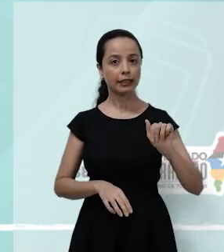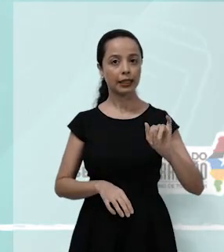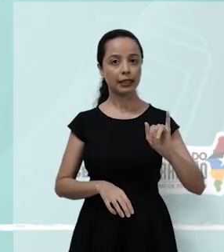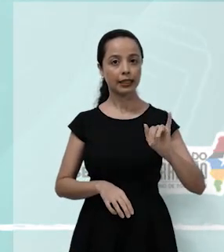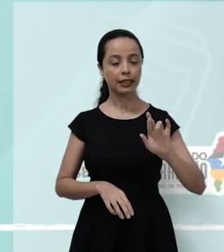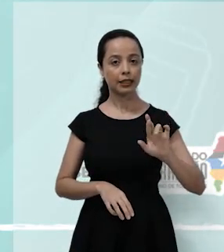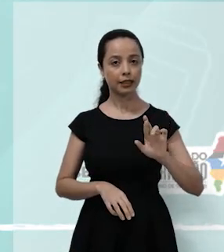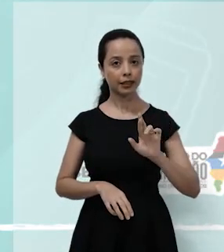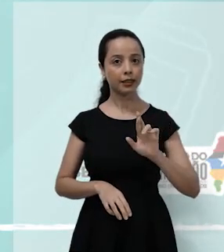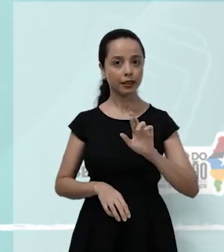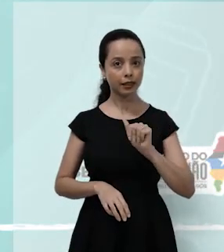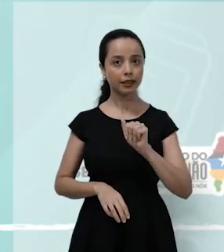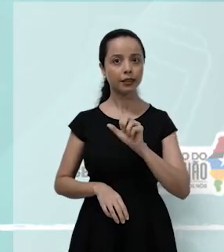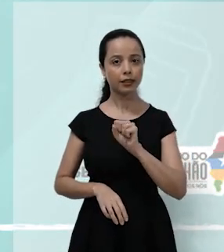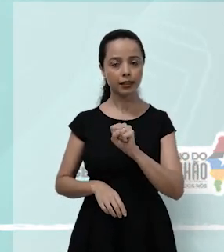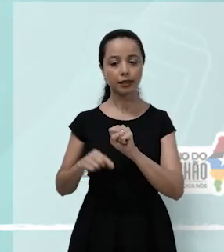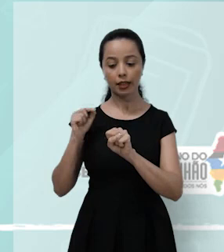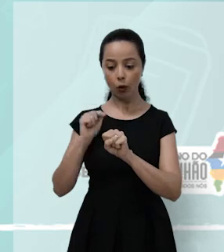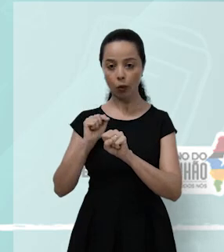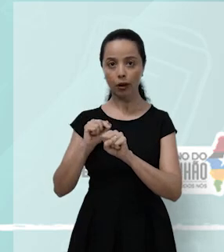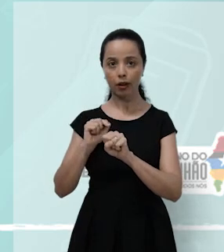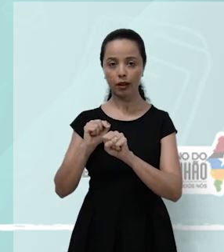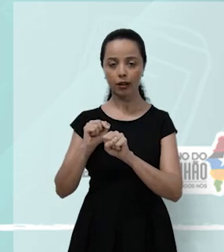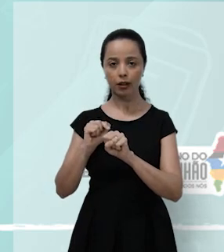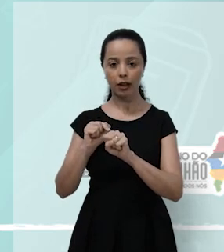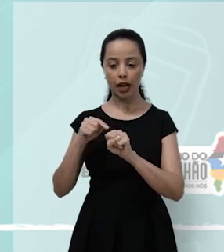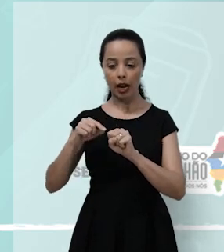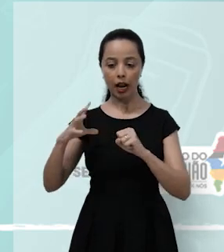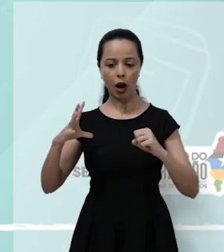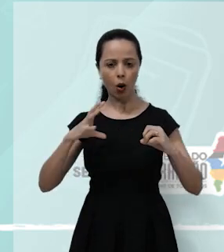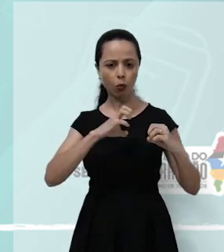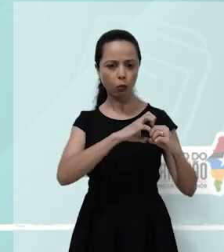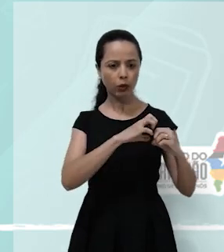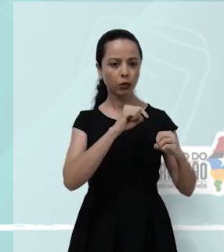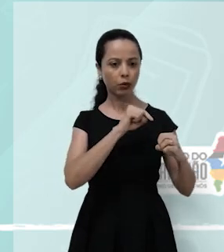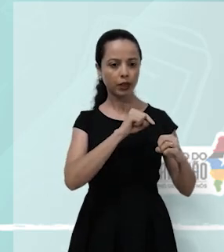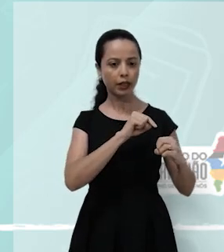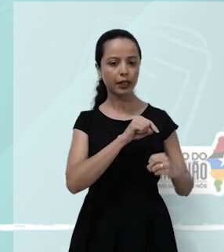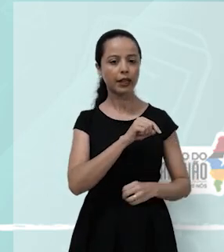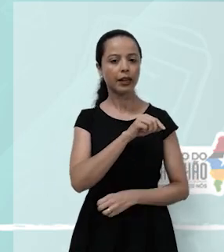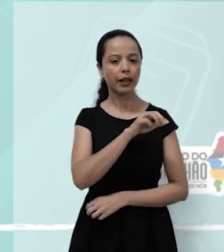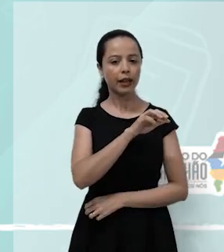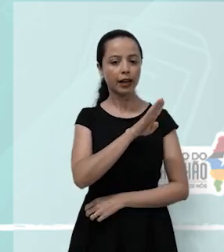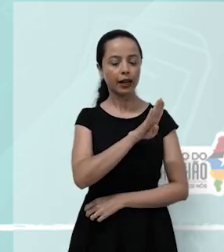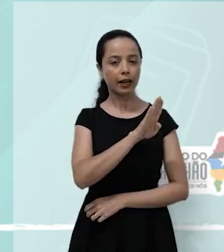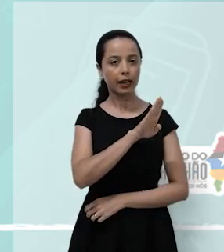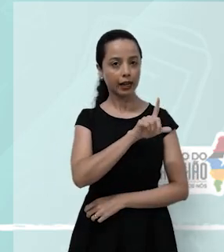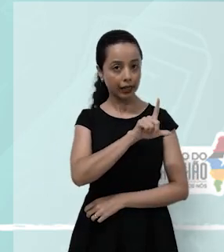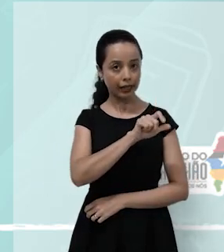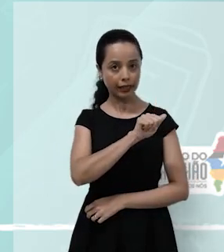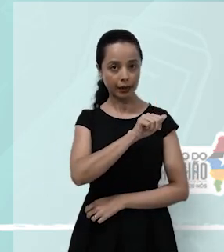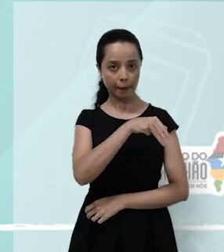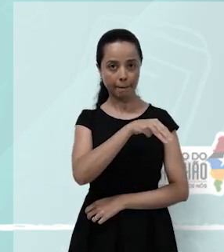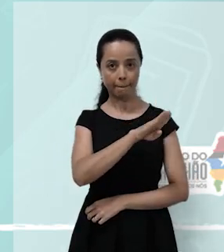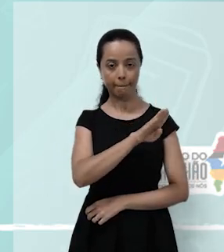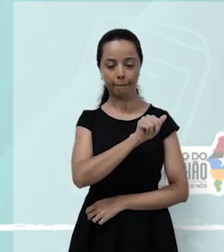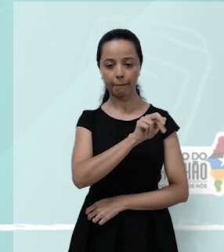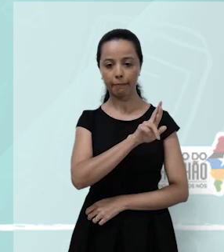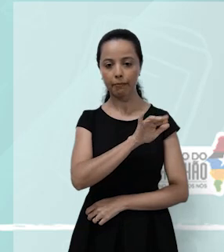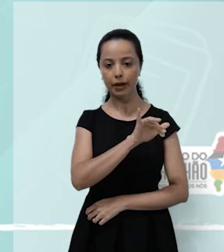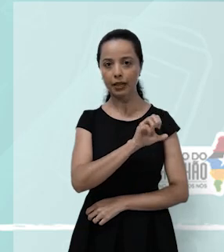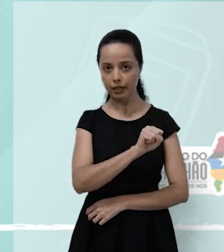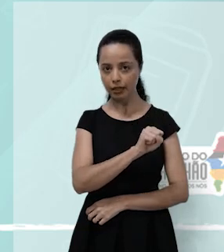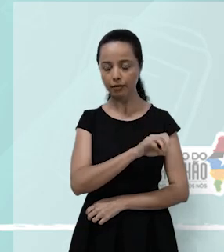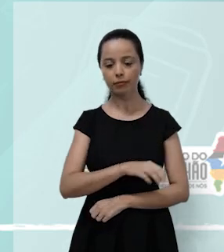naturais dos lambareis. Essa foi uma primeira informação que é importante a gente entender aqui. Acompanhou-se em uma